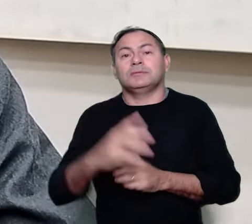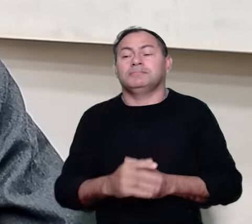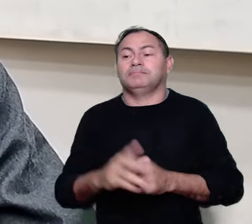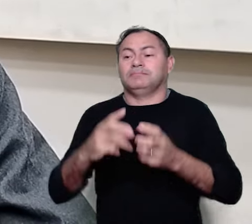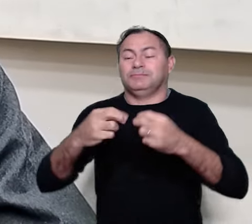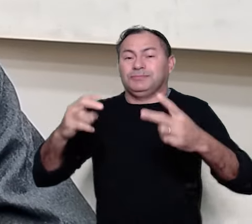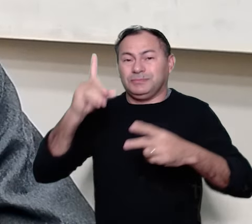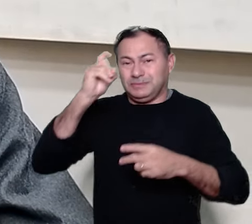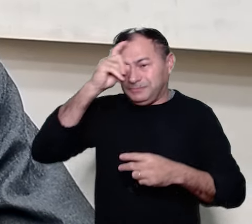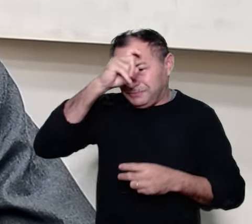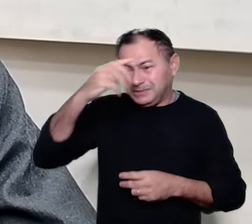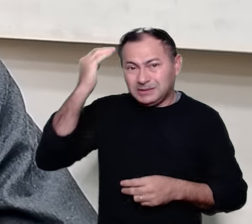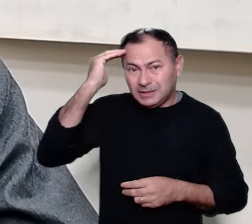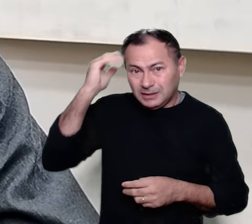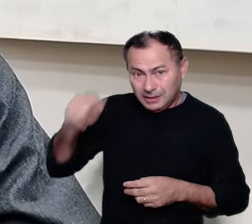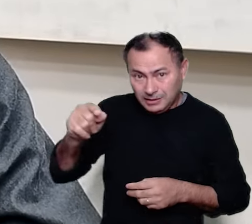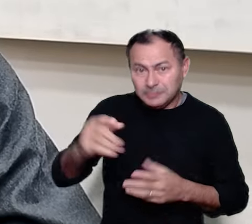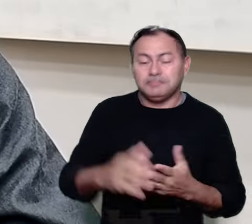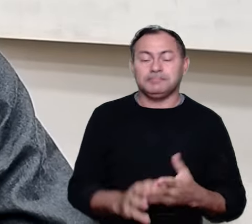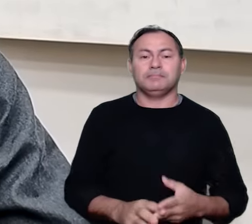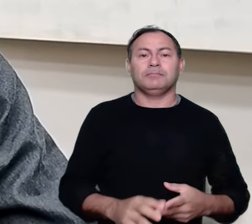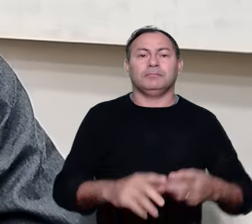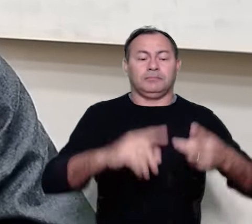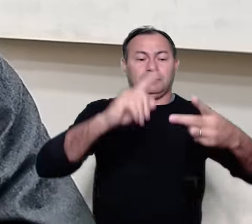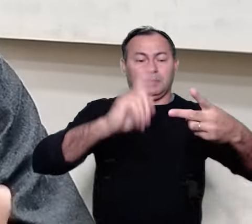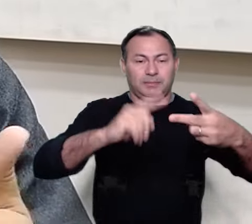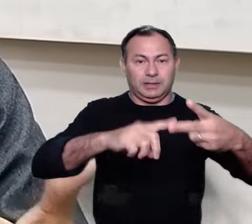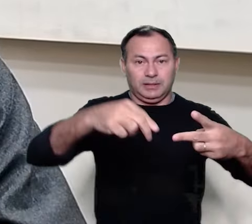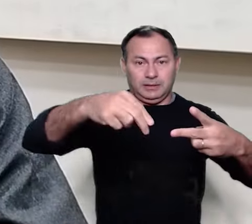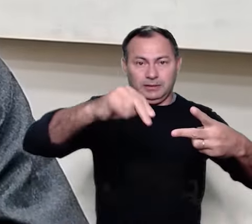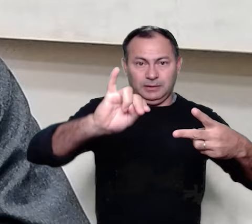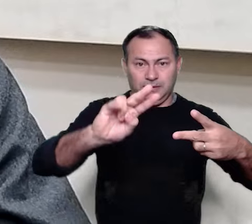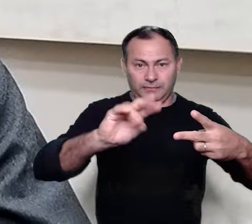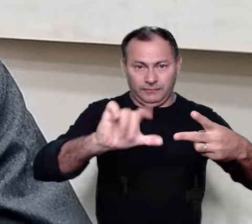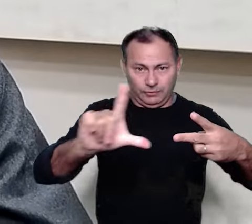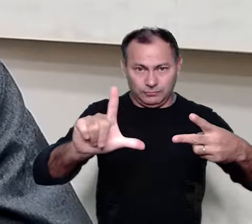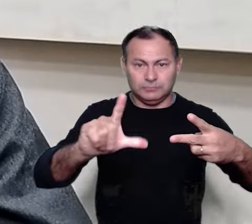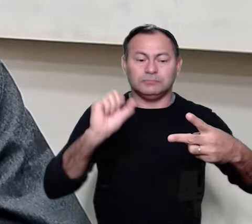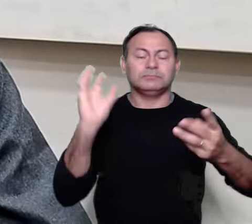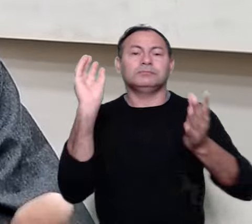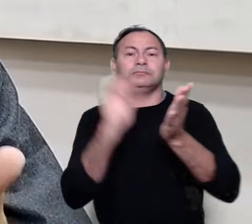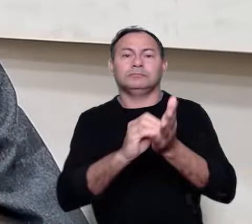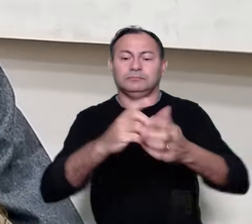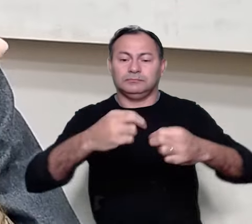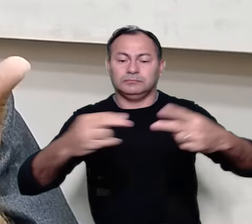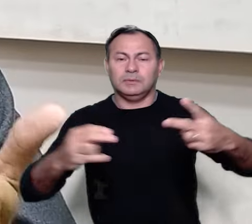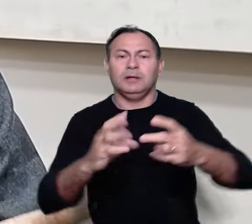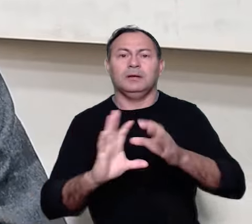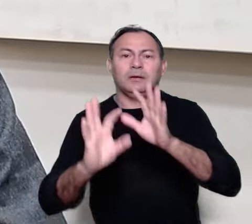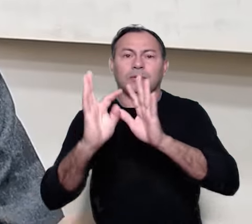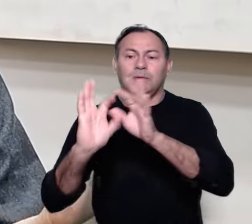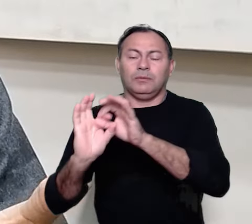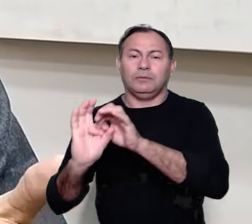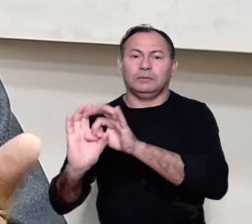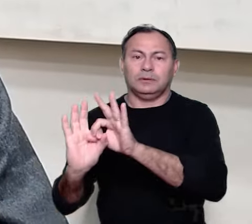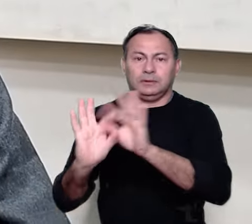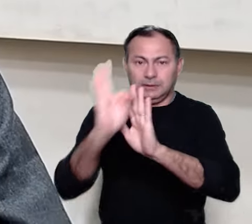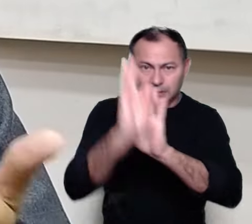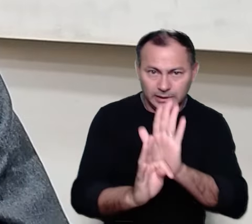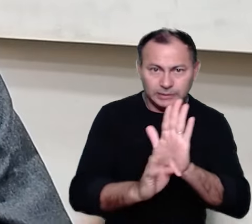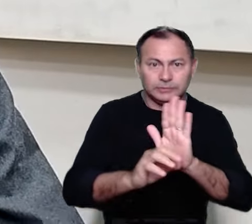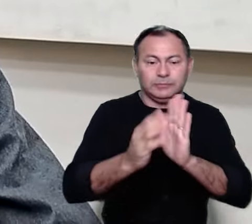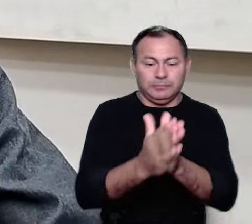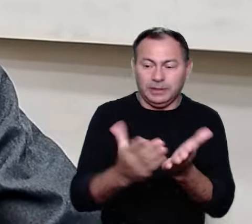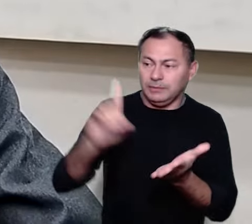sua complexidade. No segundo nível, podemos incluir peças com texto bíblico